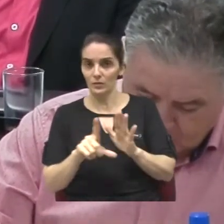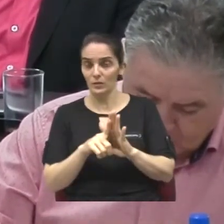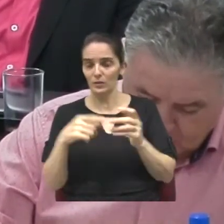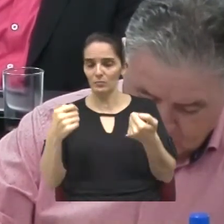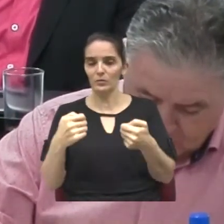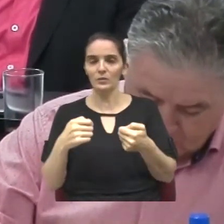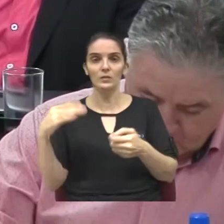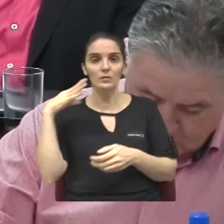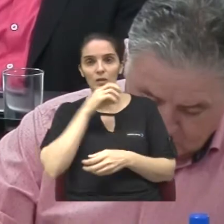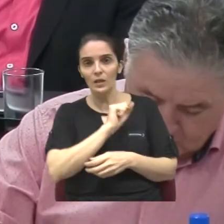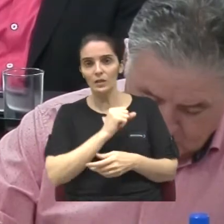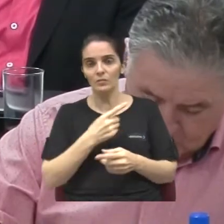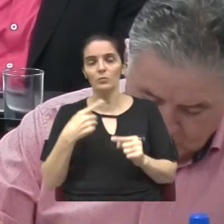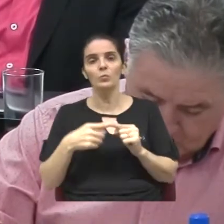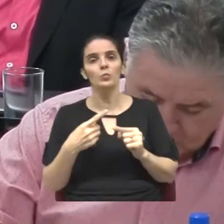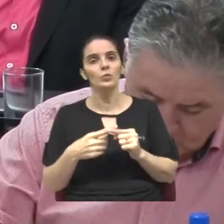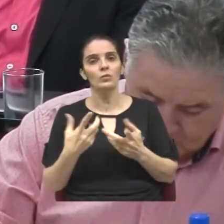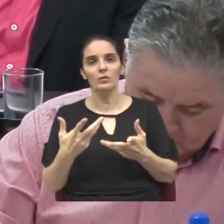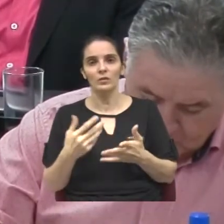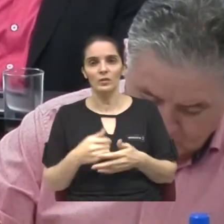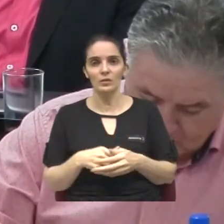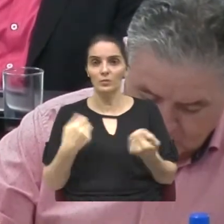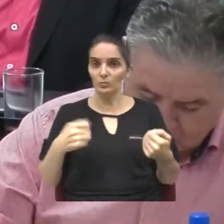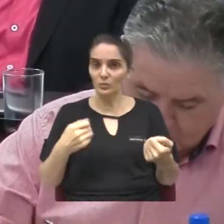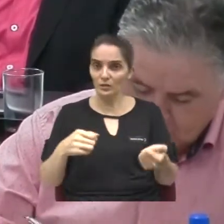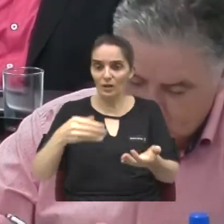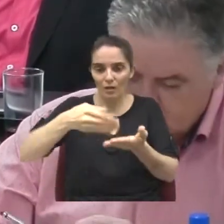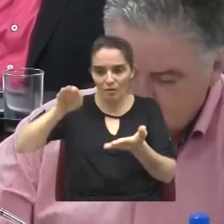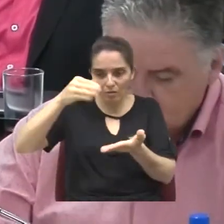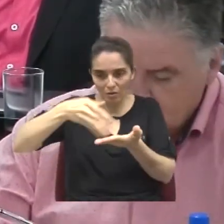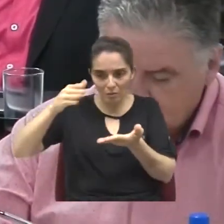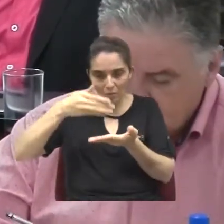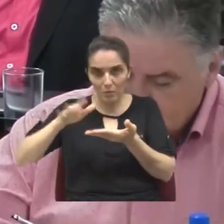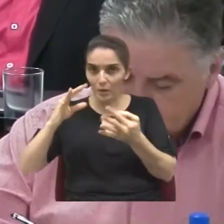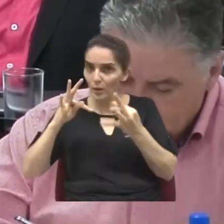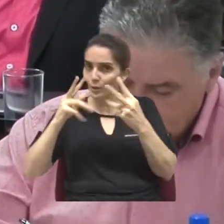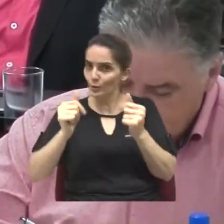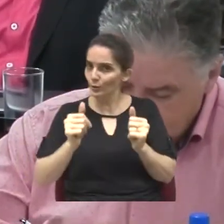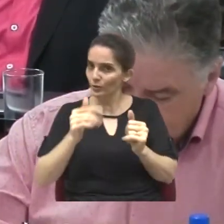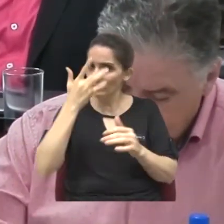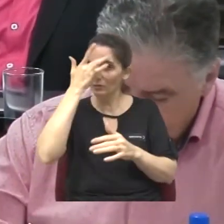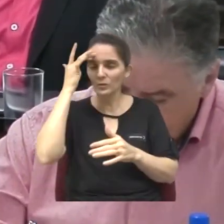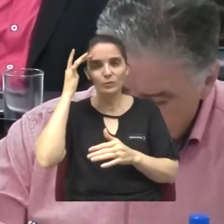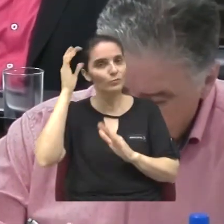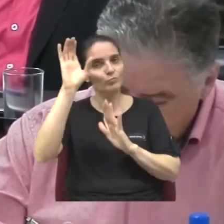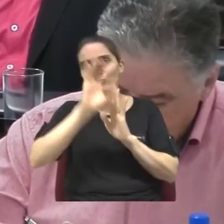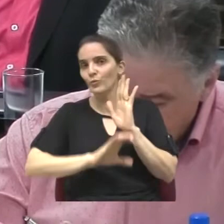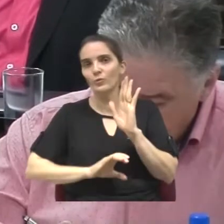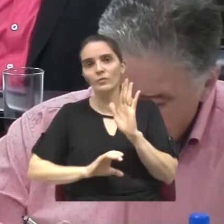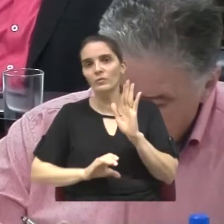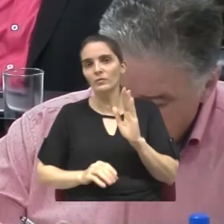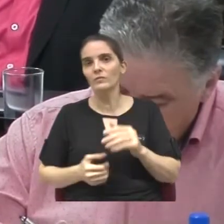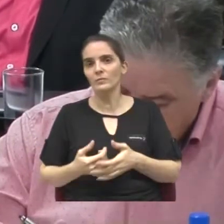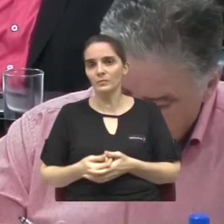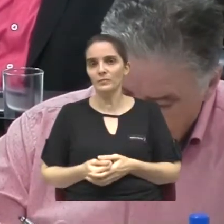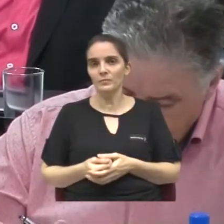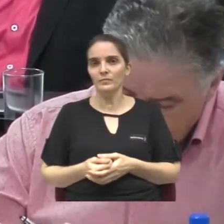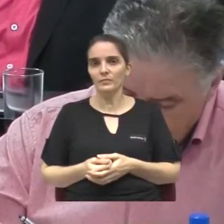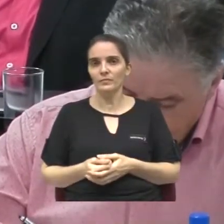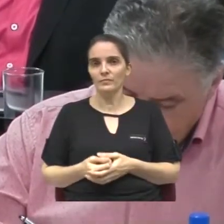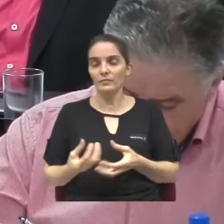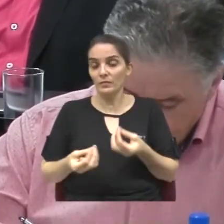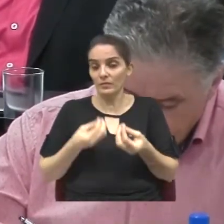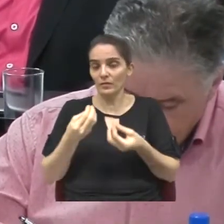necessidade de urgência, porque senão nós iríamos ter que exonerar todos aqueles comissionados que aqui estavam, e aí você sabe onde que explode a bomba?